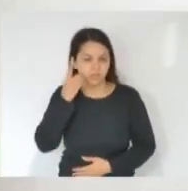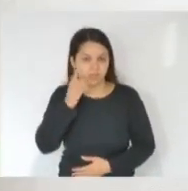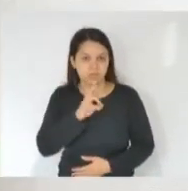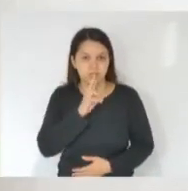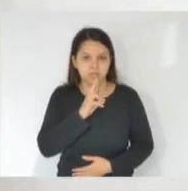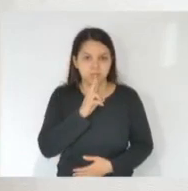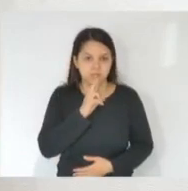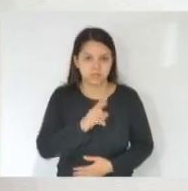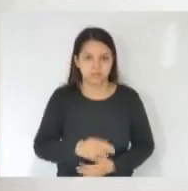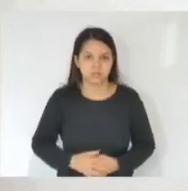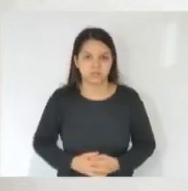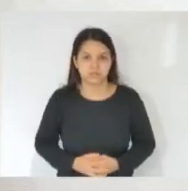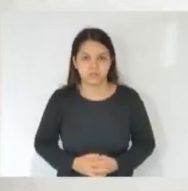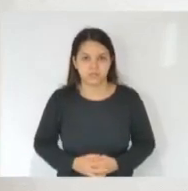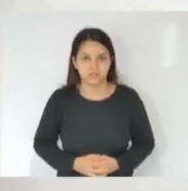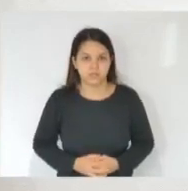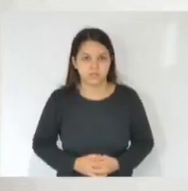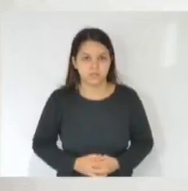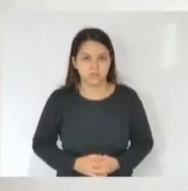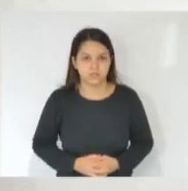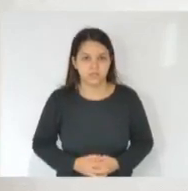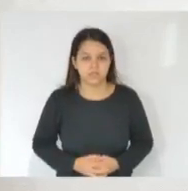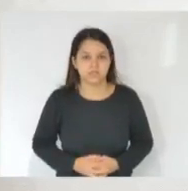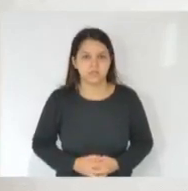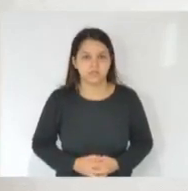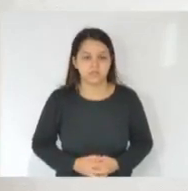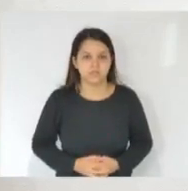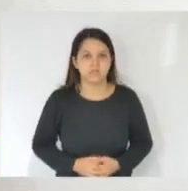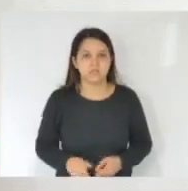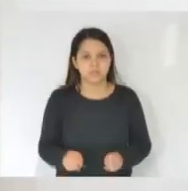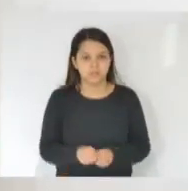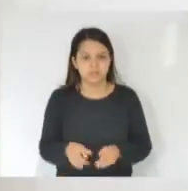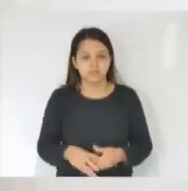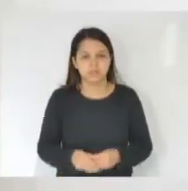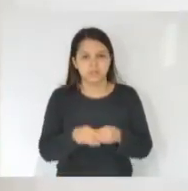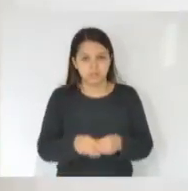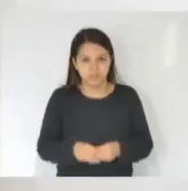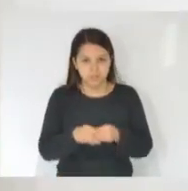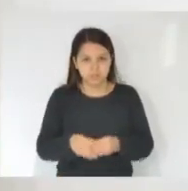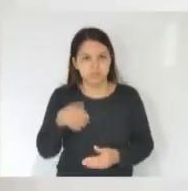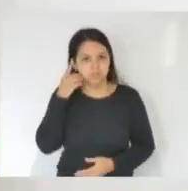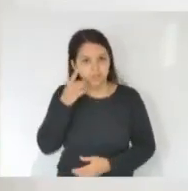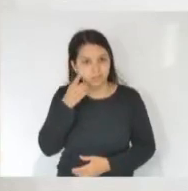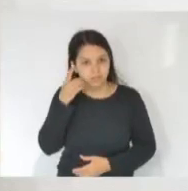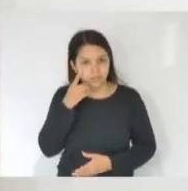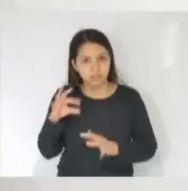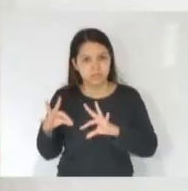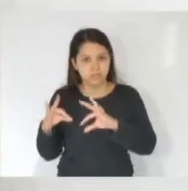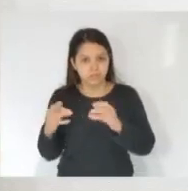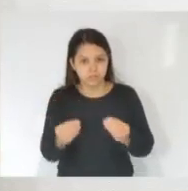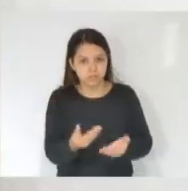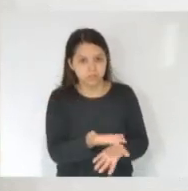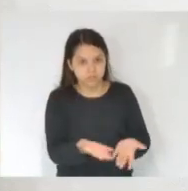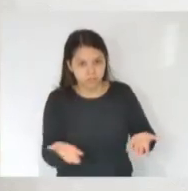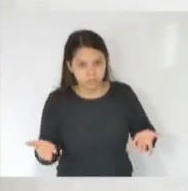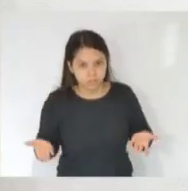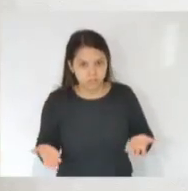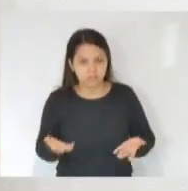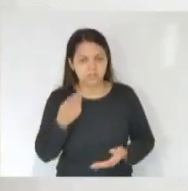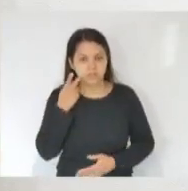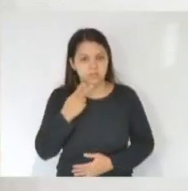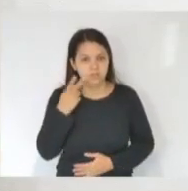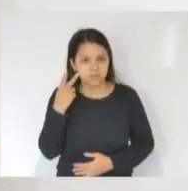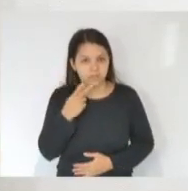Minotto. Eu sou o deputado Rodrigo Minotto. Cumprimentando o nosso deputado, eu quero cumprimentar a todos os parlamentares